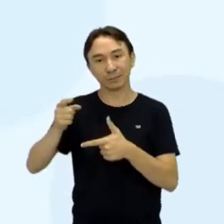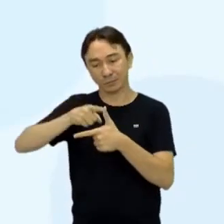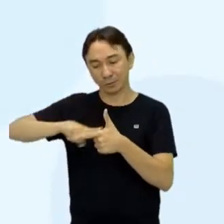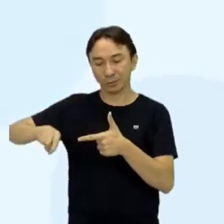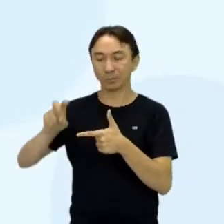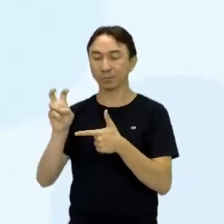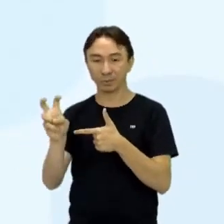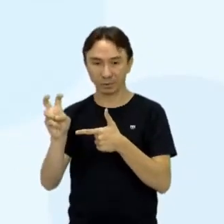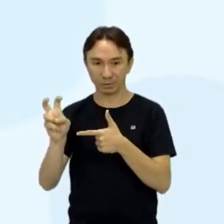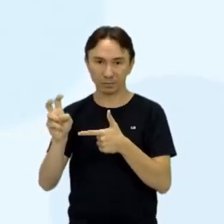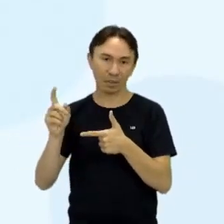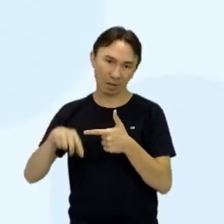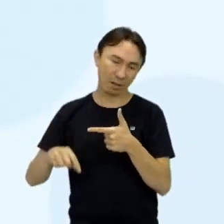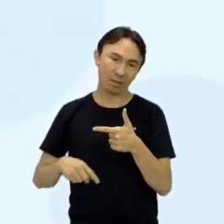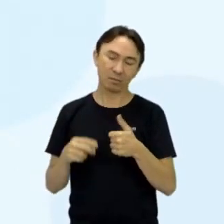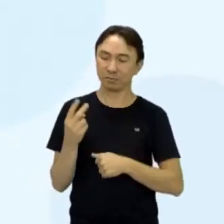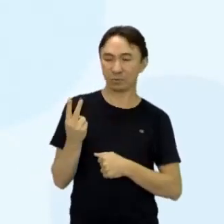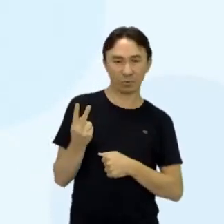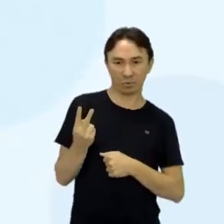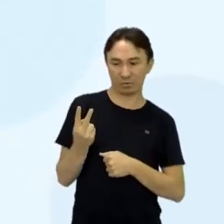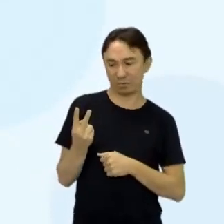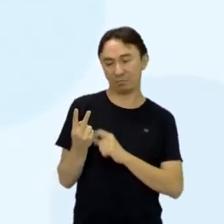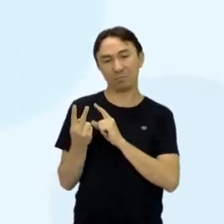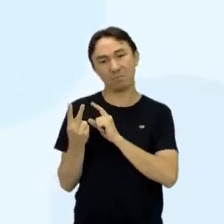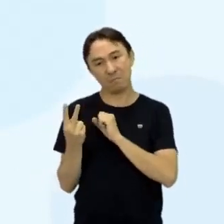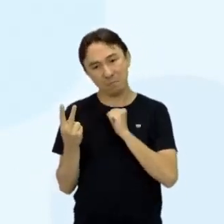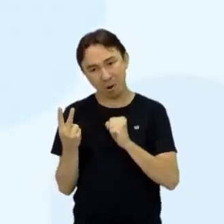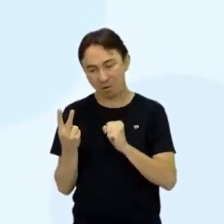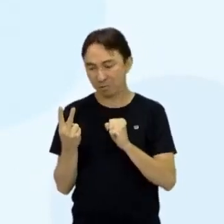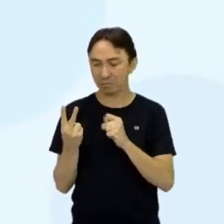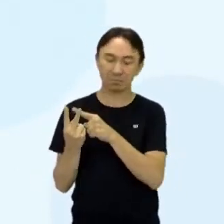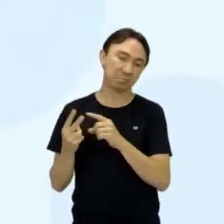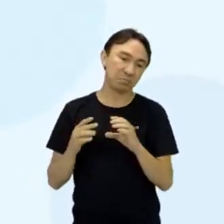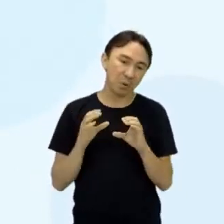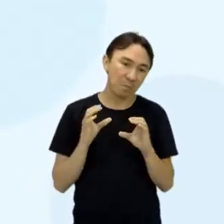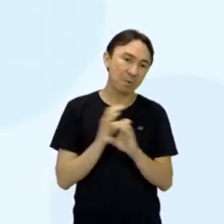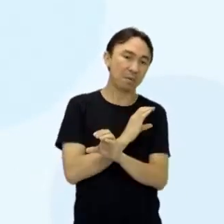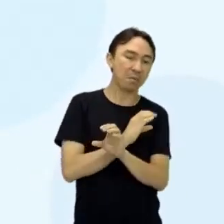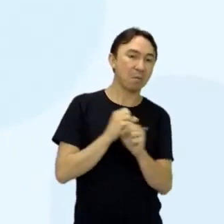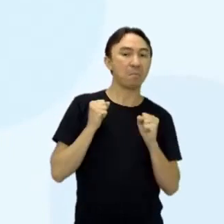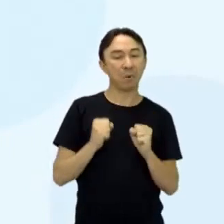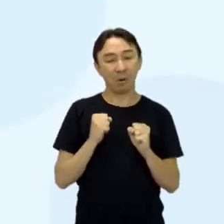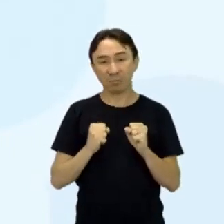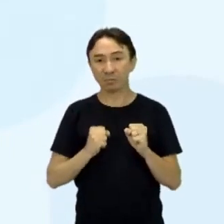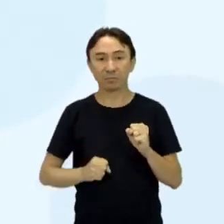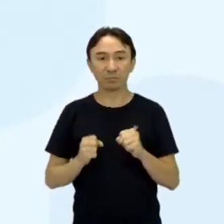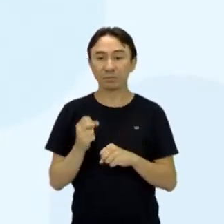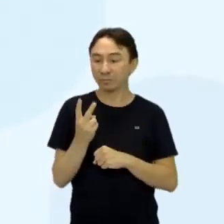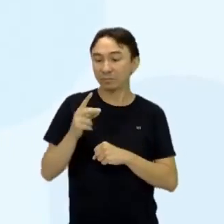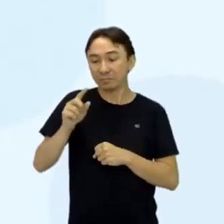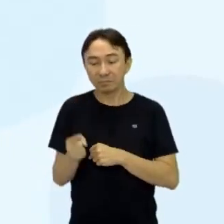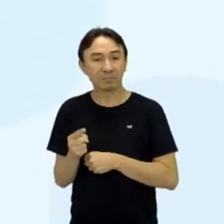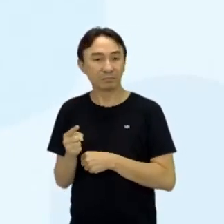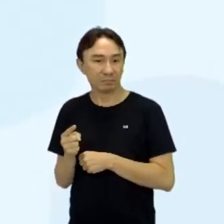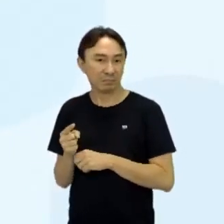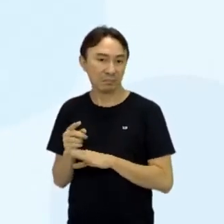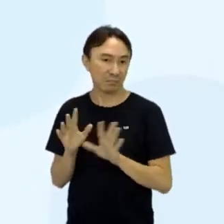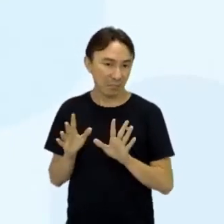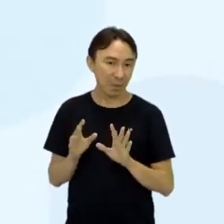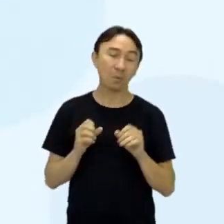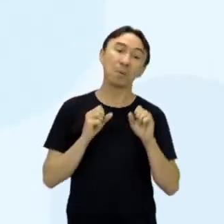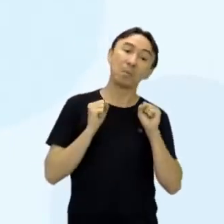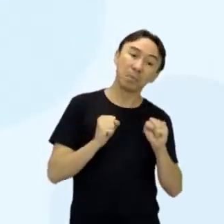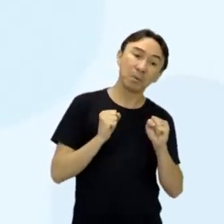divisão, isso dá 2. Então, o resultado pode ser um número inteiro, um número decimal, ou um número que a gente chama de dízima